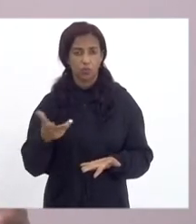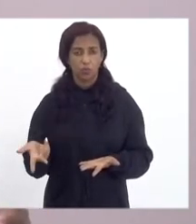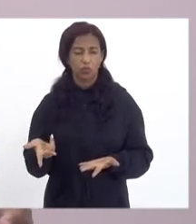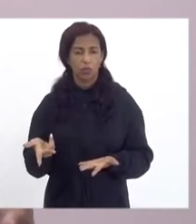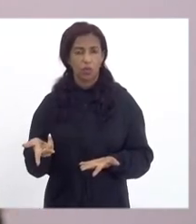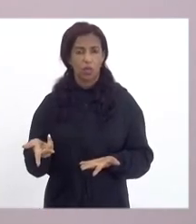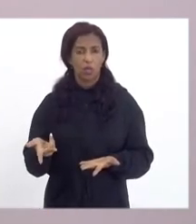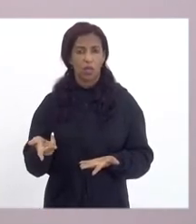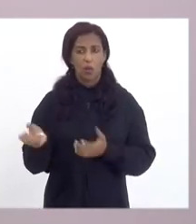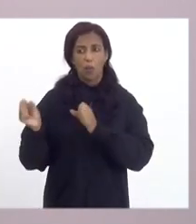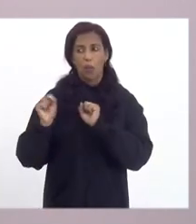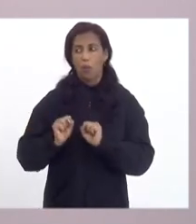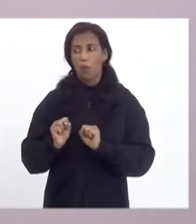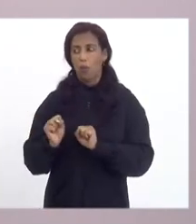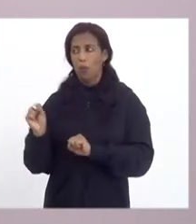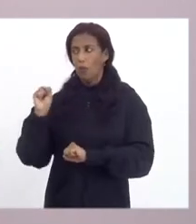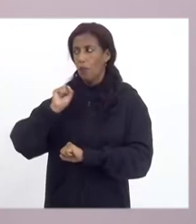não podemos nos deixar vencer